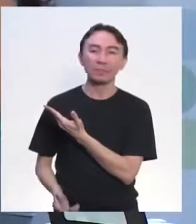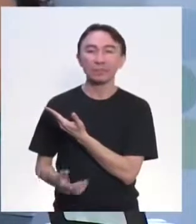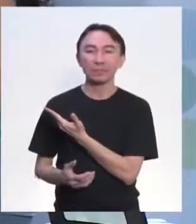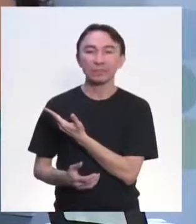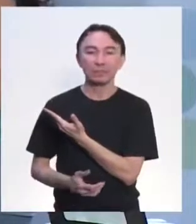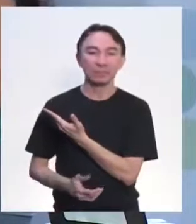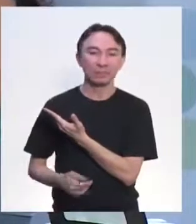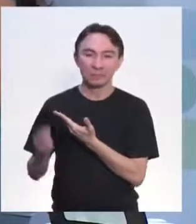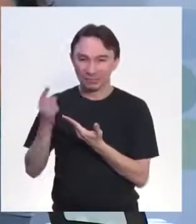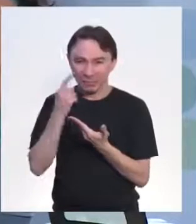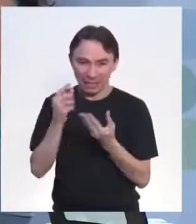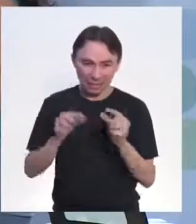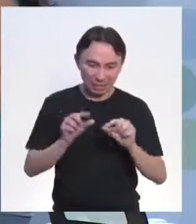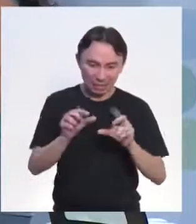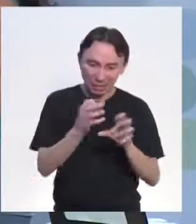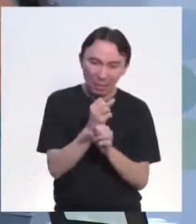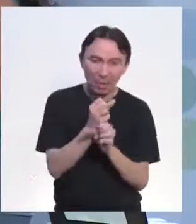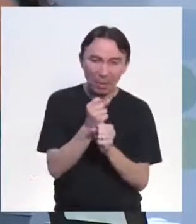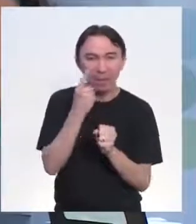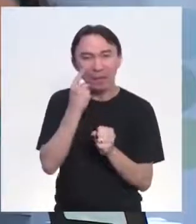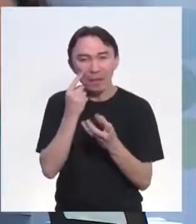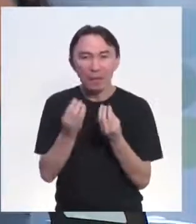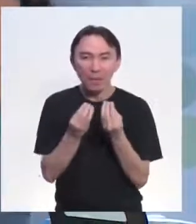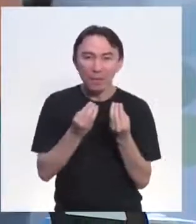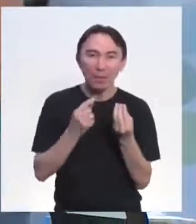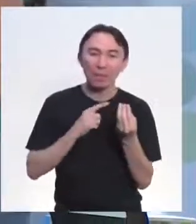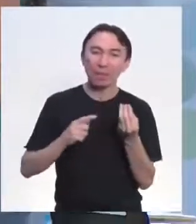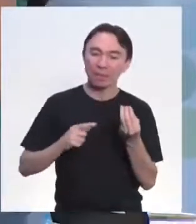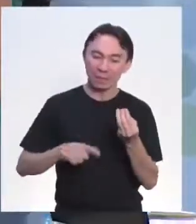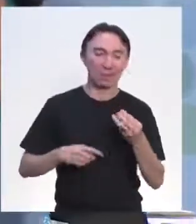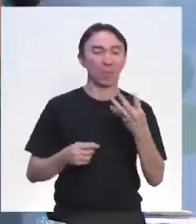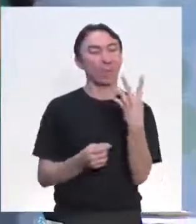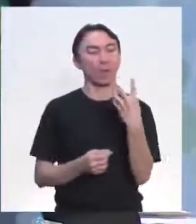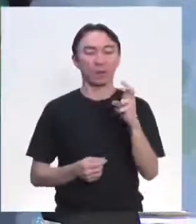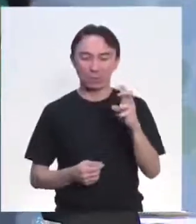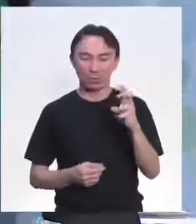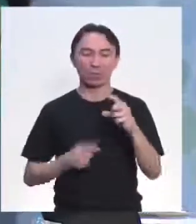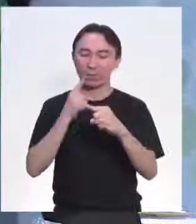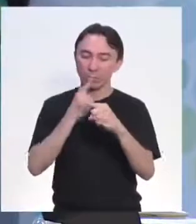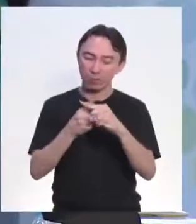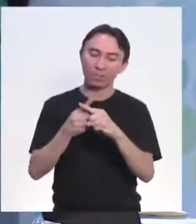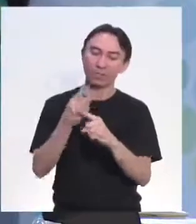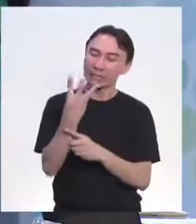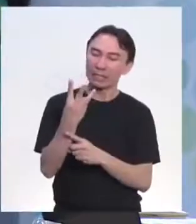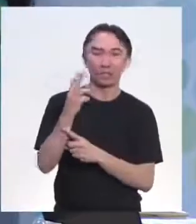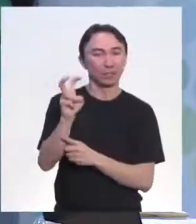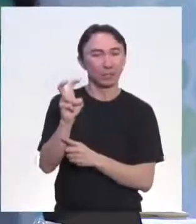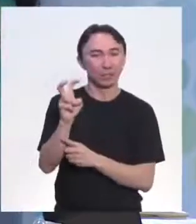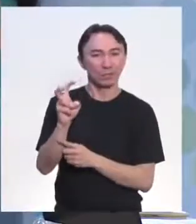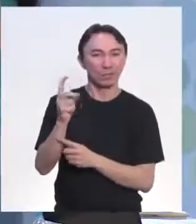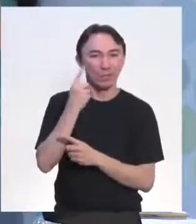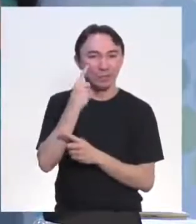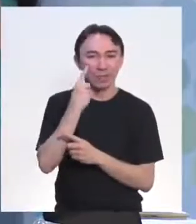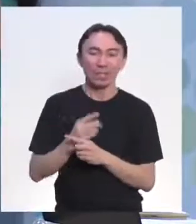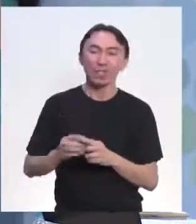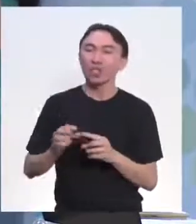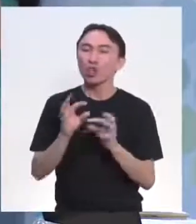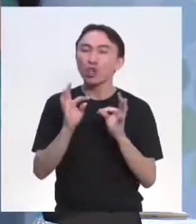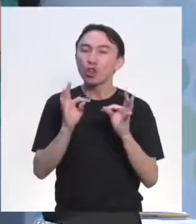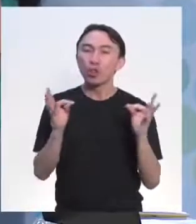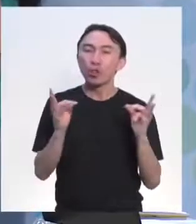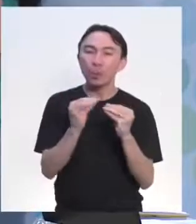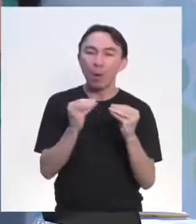vezes 5, 15, vai 1. 3 vezes 4, 12. Mais 1, 13. Então, eu vou ficar aqui